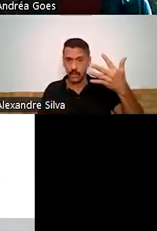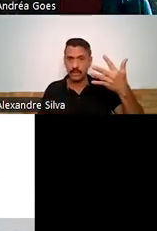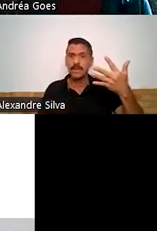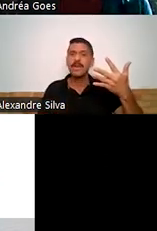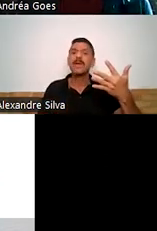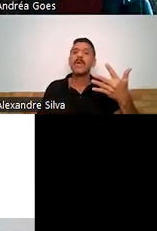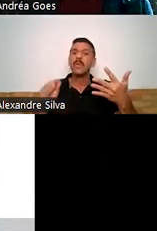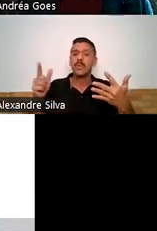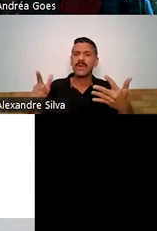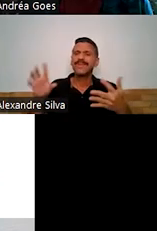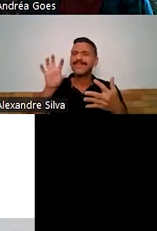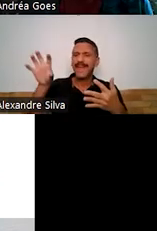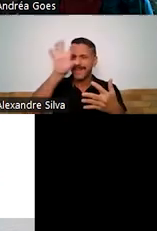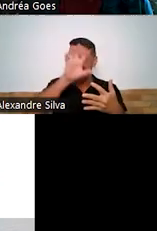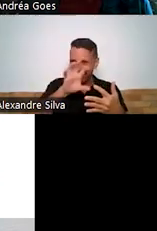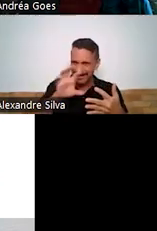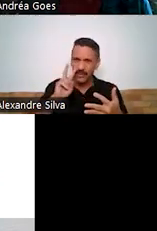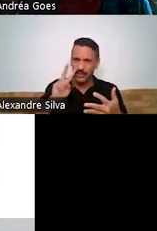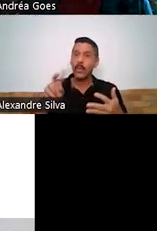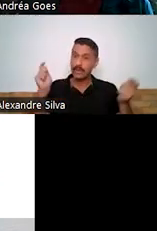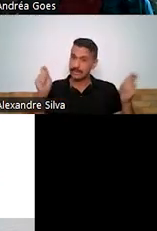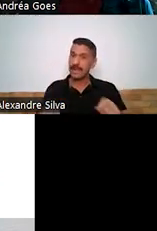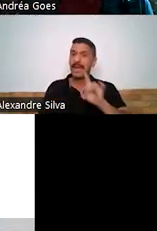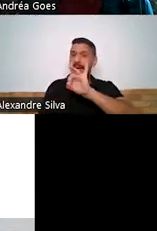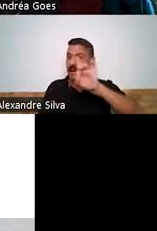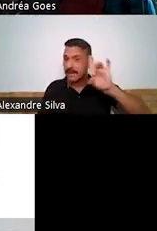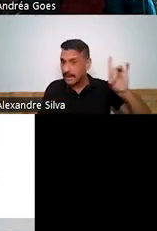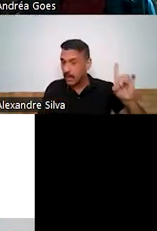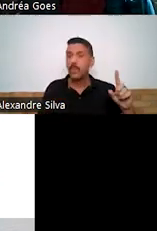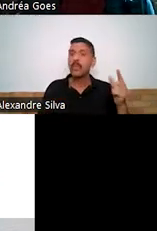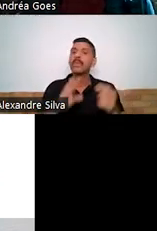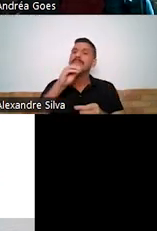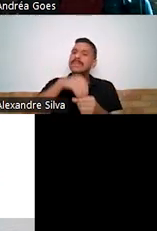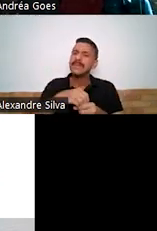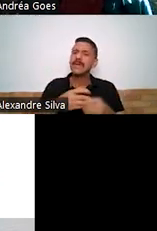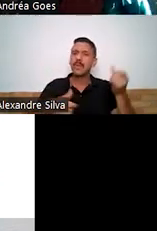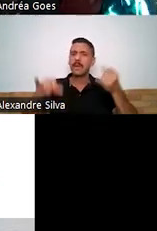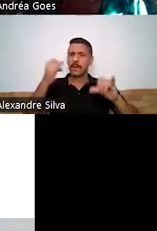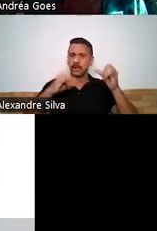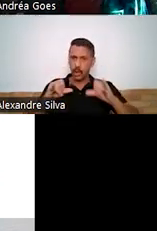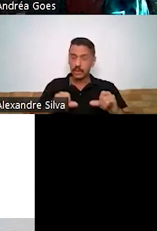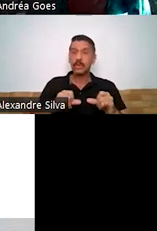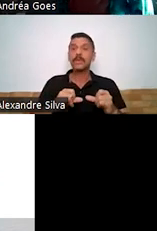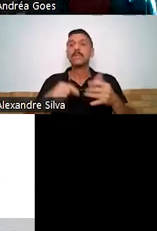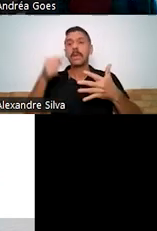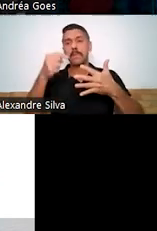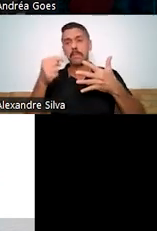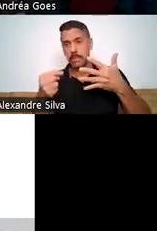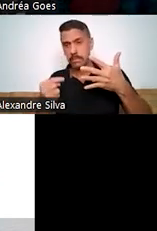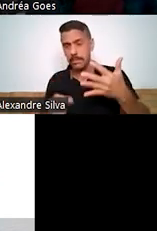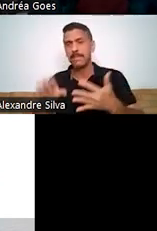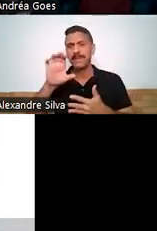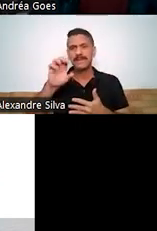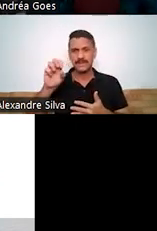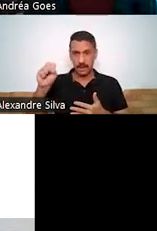Aia e o Brave. E aí a gente trabalha cada uma dessas obras no laboratório, com os aspectos CTS, o que